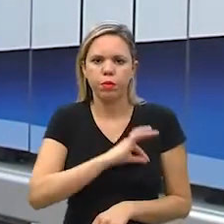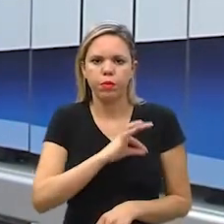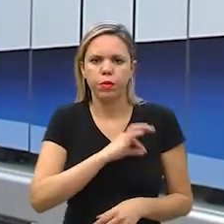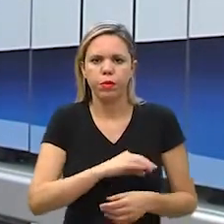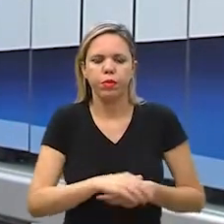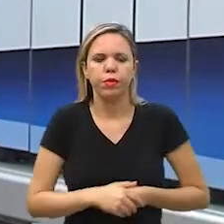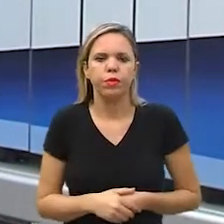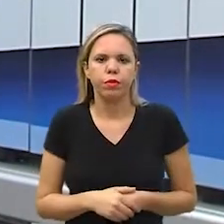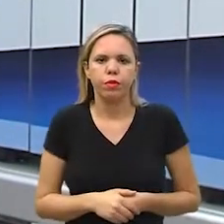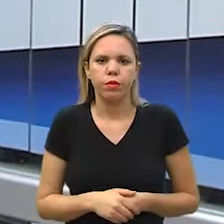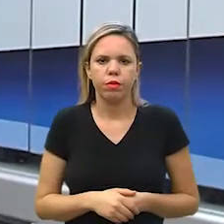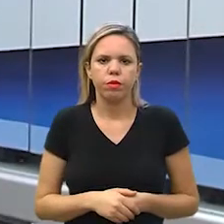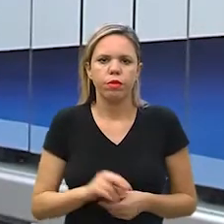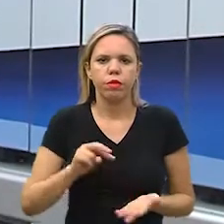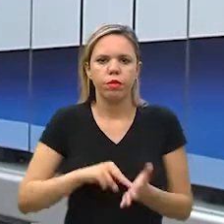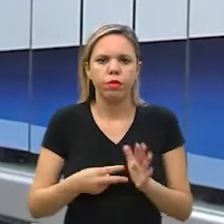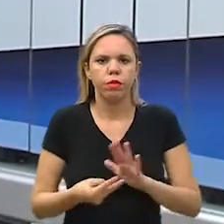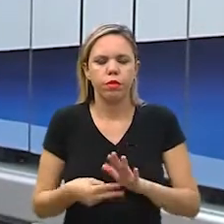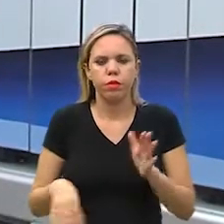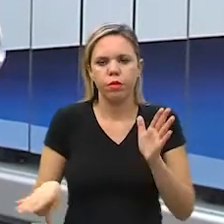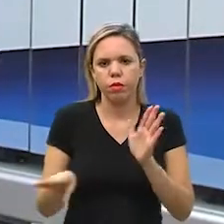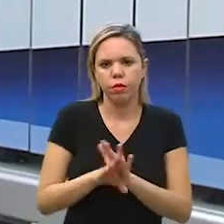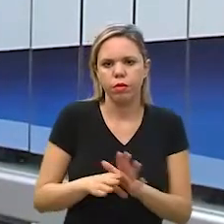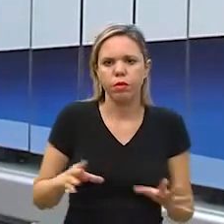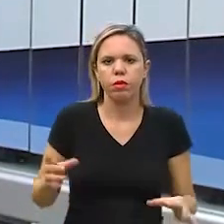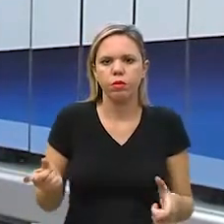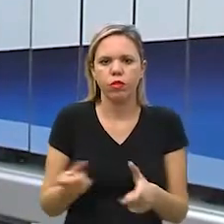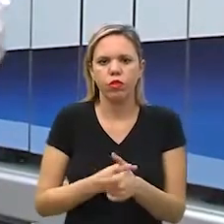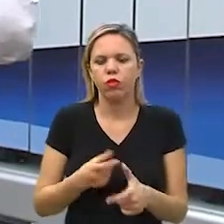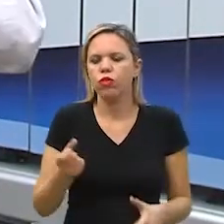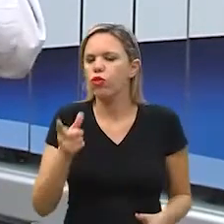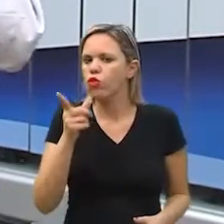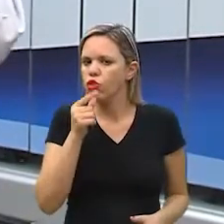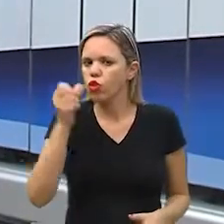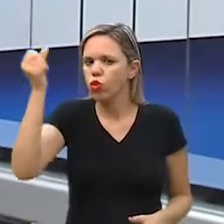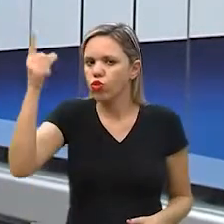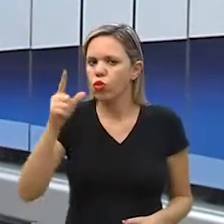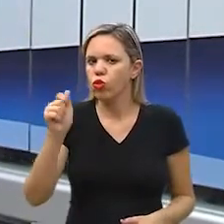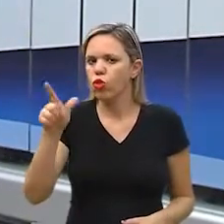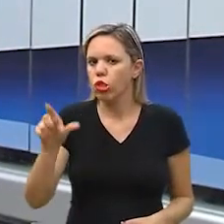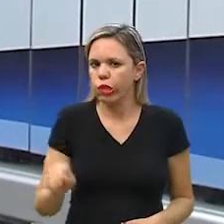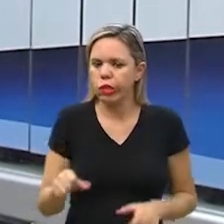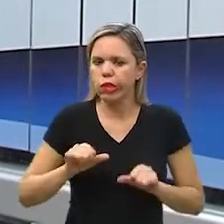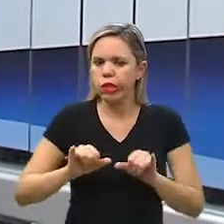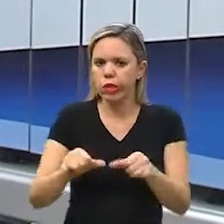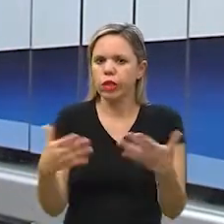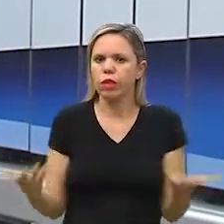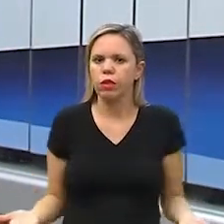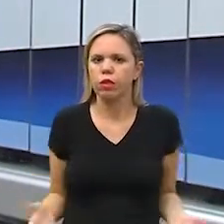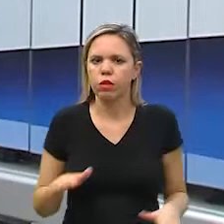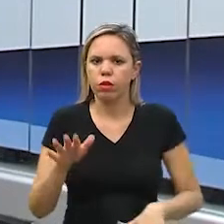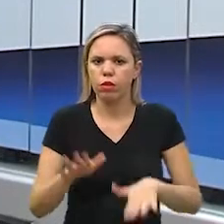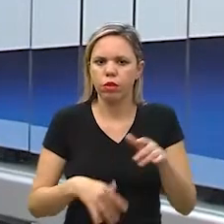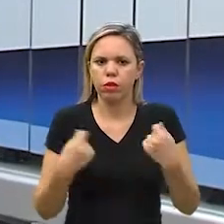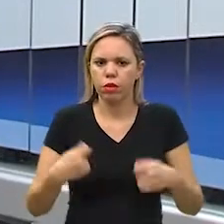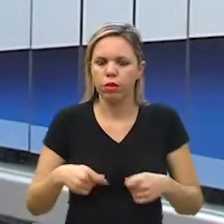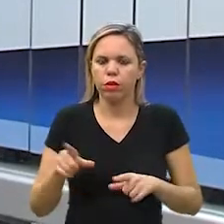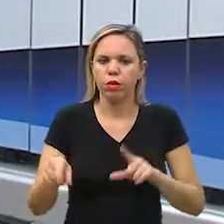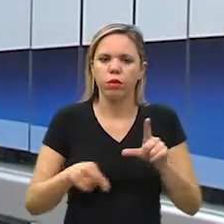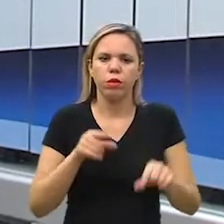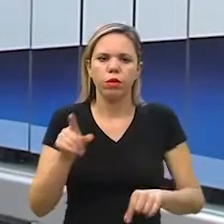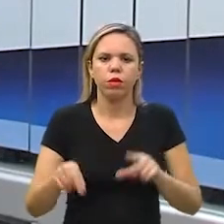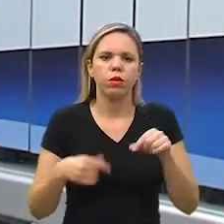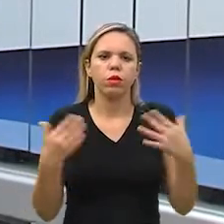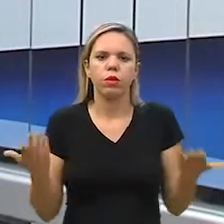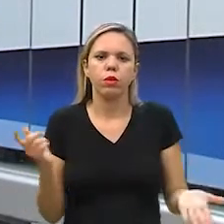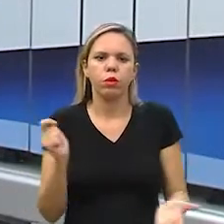salário mínimo, ou seja, vai chegar conta de água, conta de luz, de gás, de supermercado, e às vezes ela precisa escolher